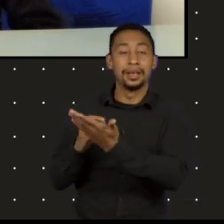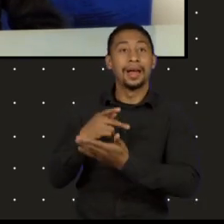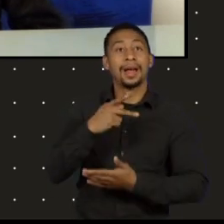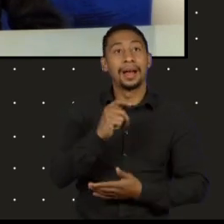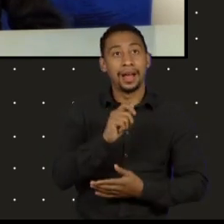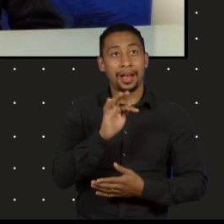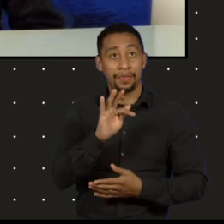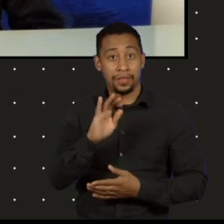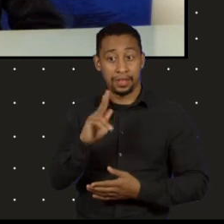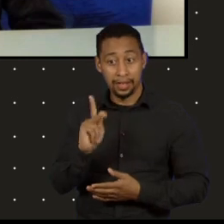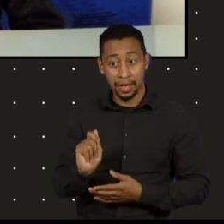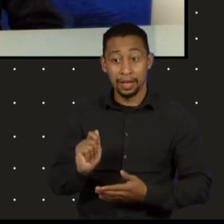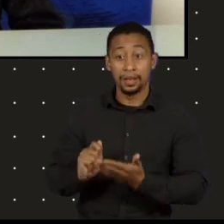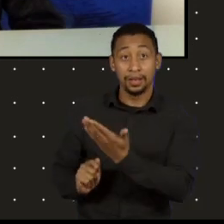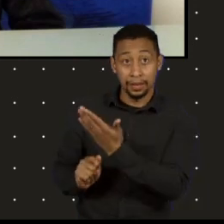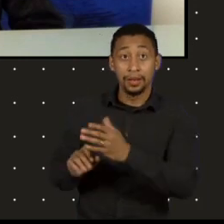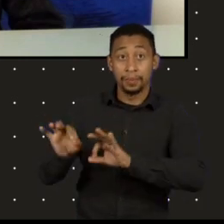e